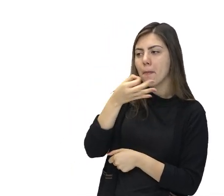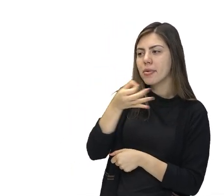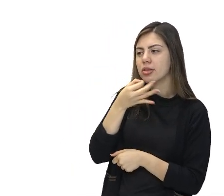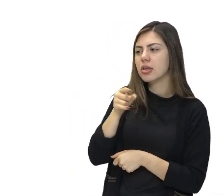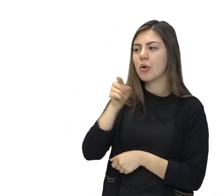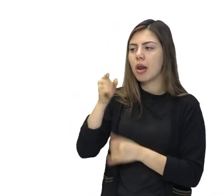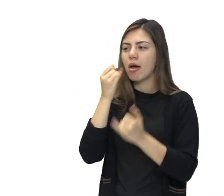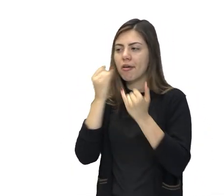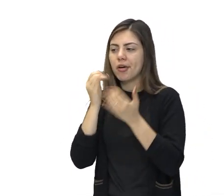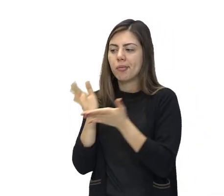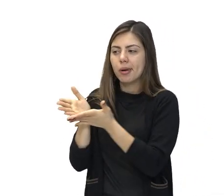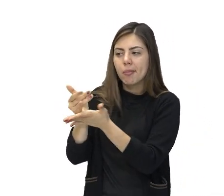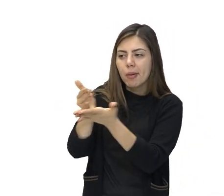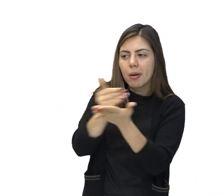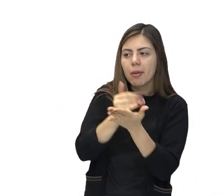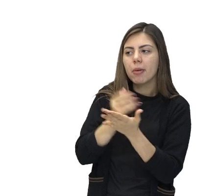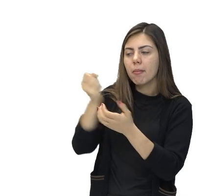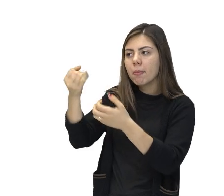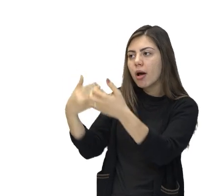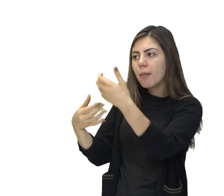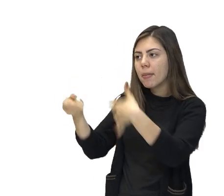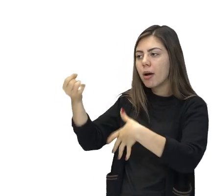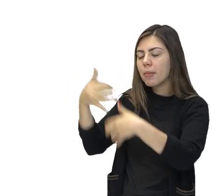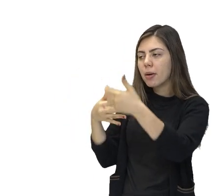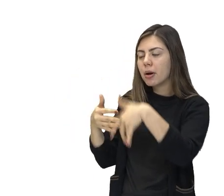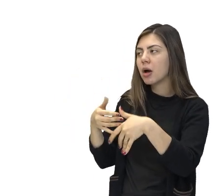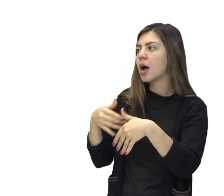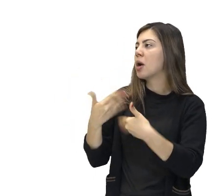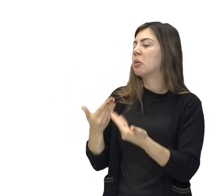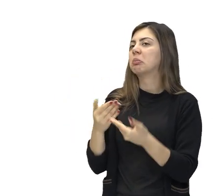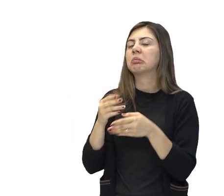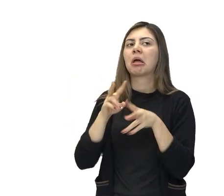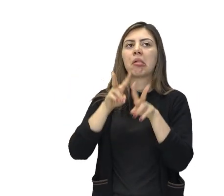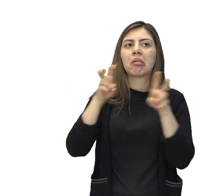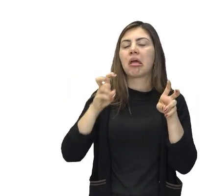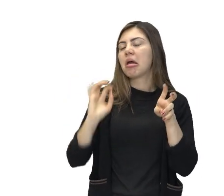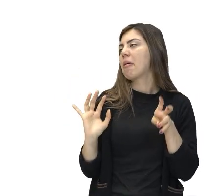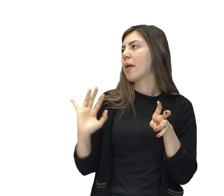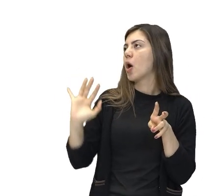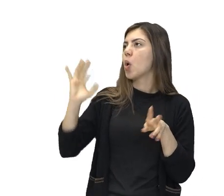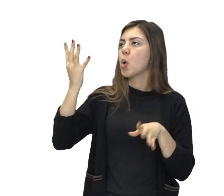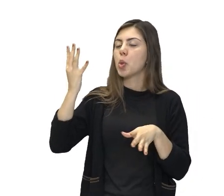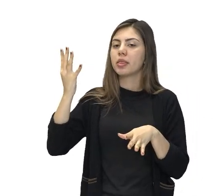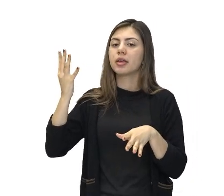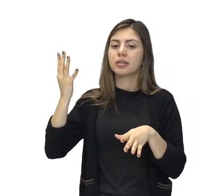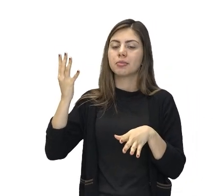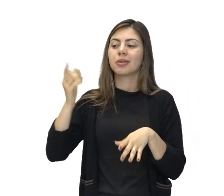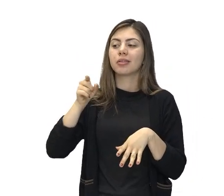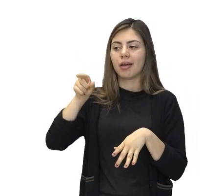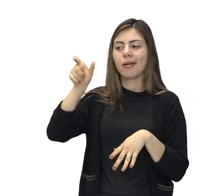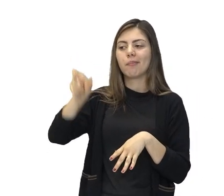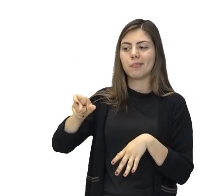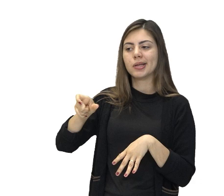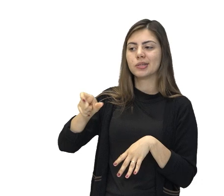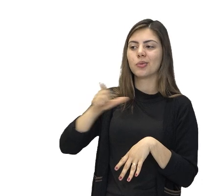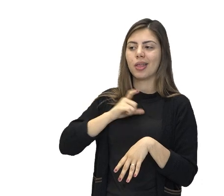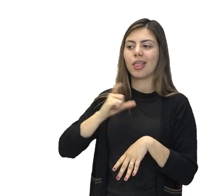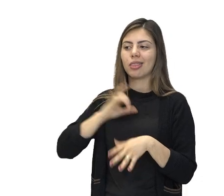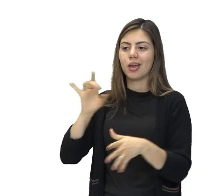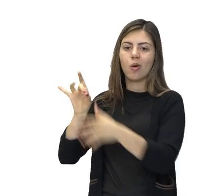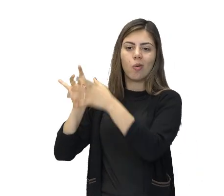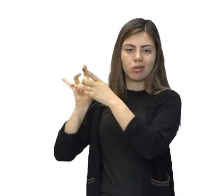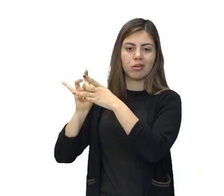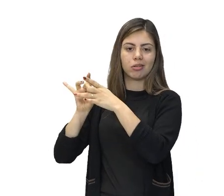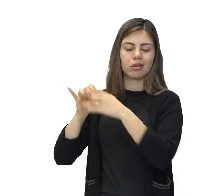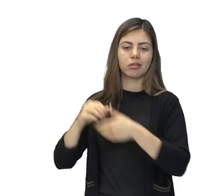ou informações sobre determinado assunto ou fato que envolva aquela pessoa